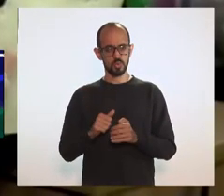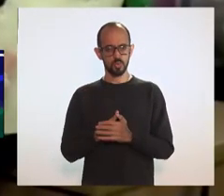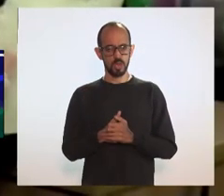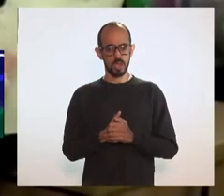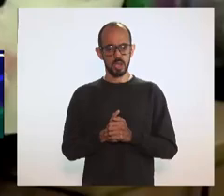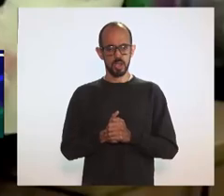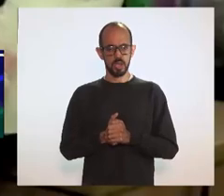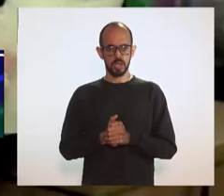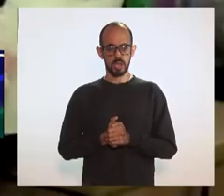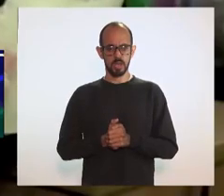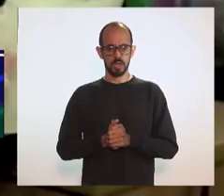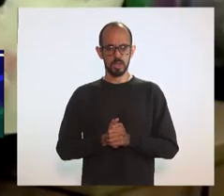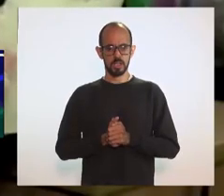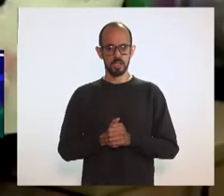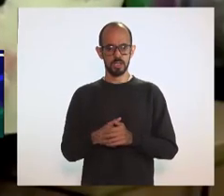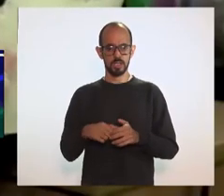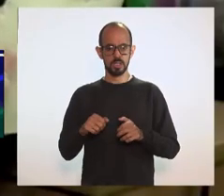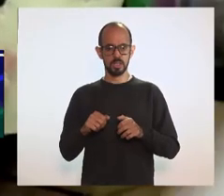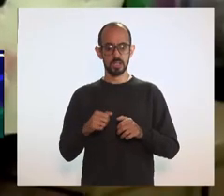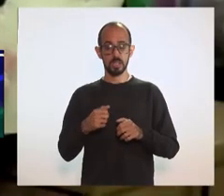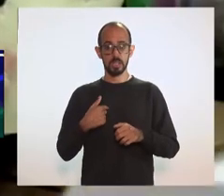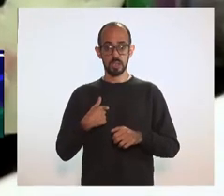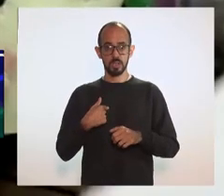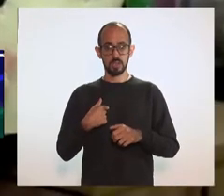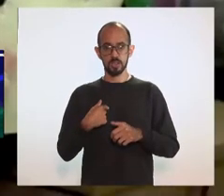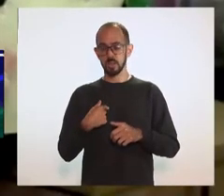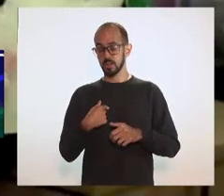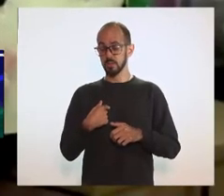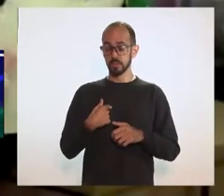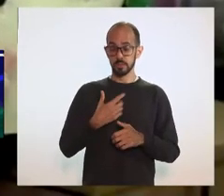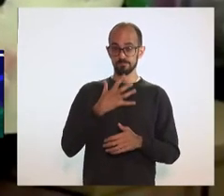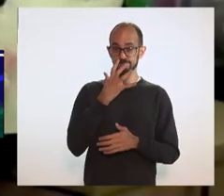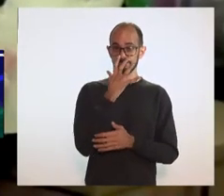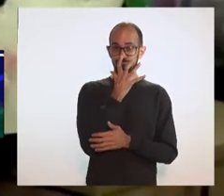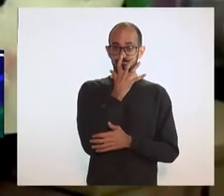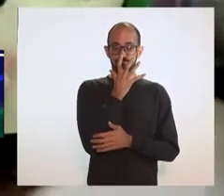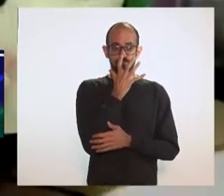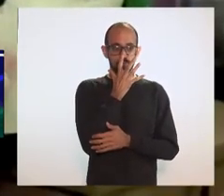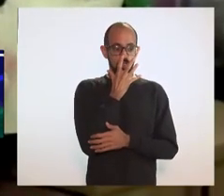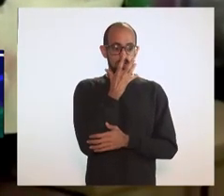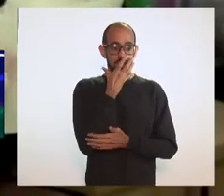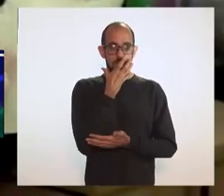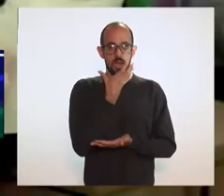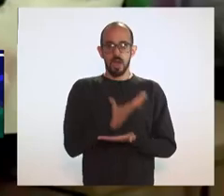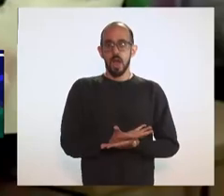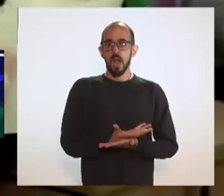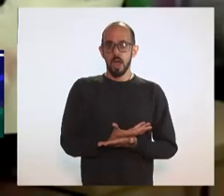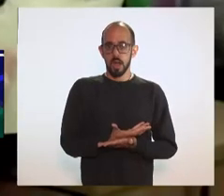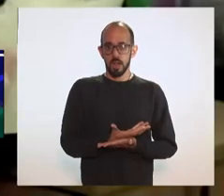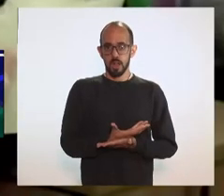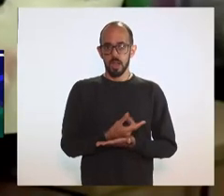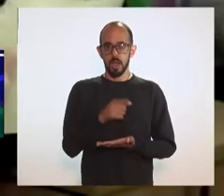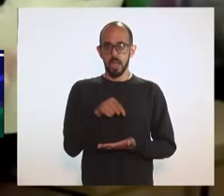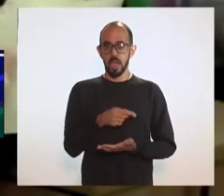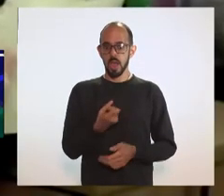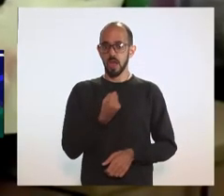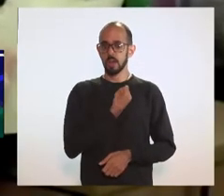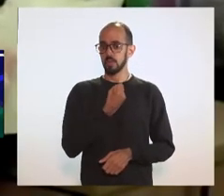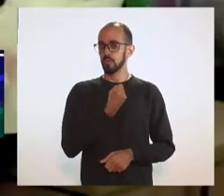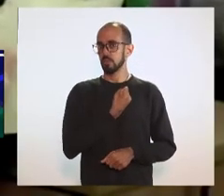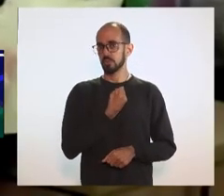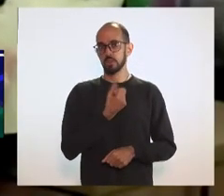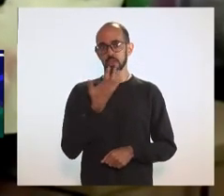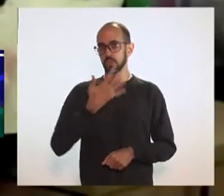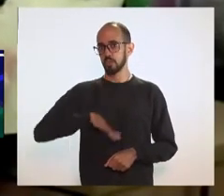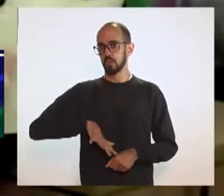me tornaram, assim, me fizeram ficar estarrecida. São altíssimos, são dados e números que a gente não quer